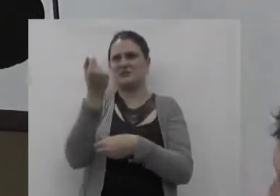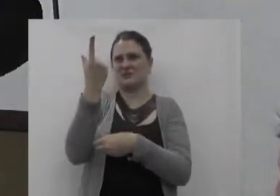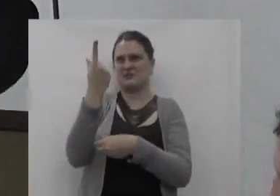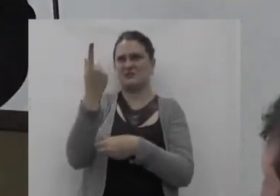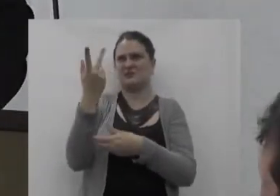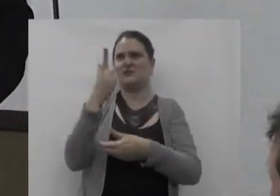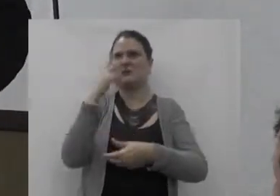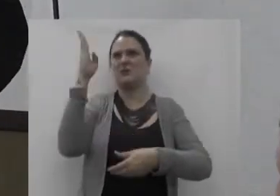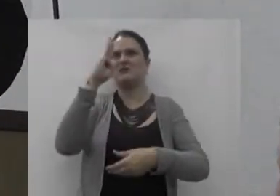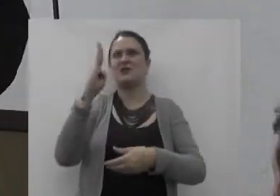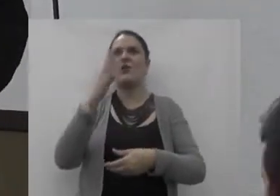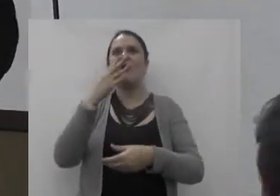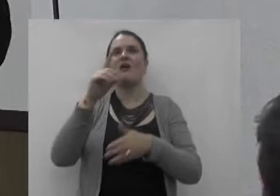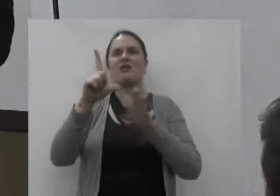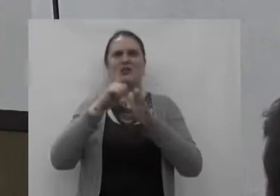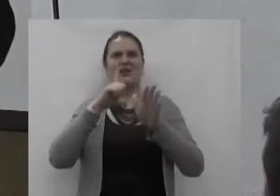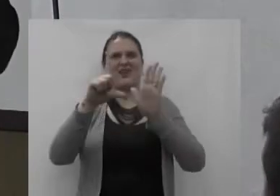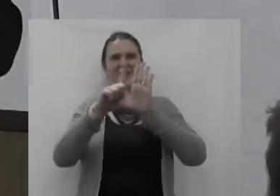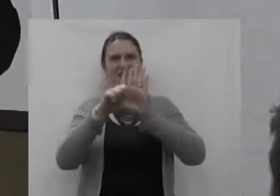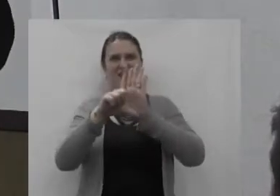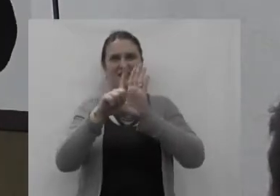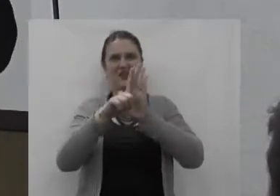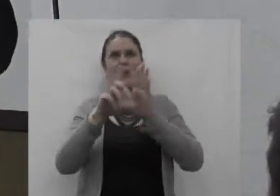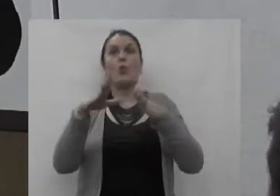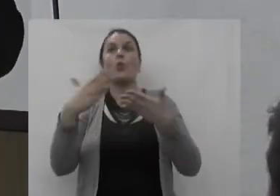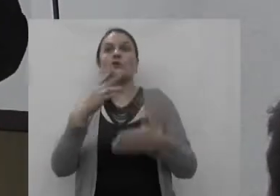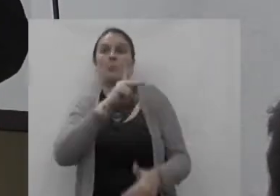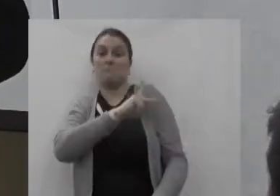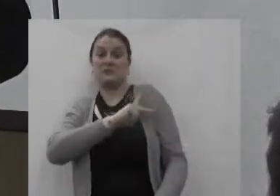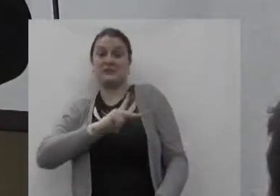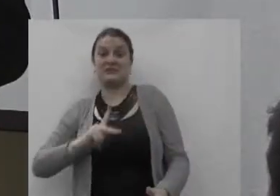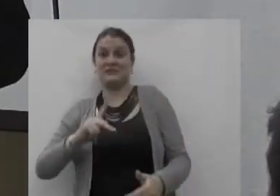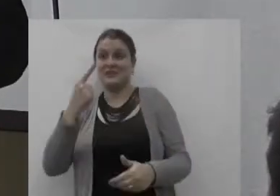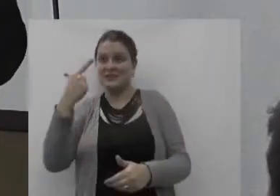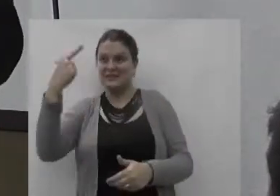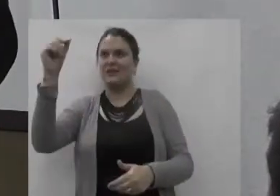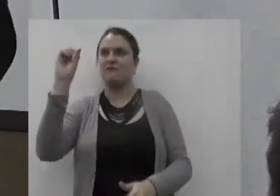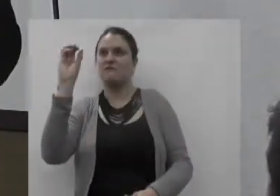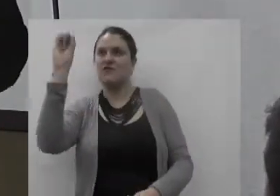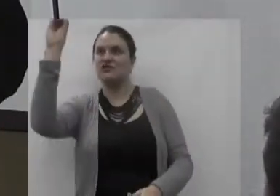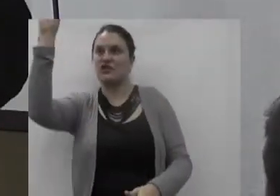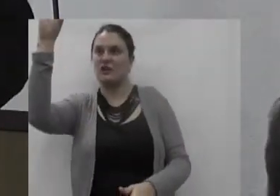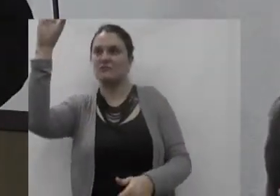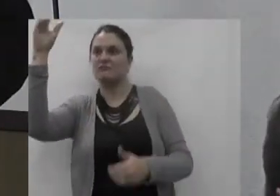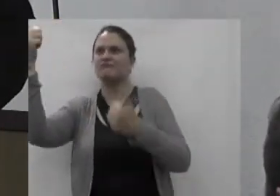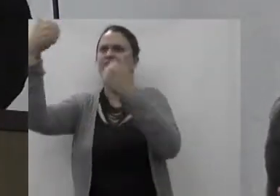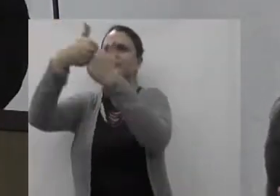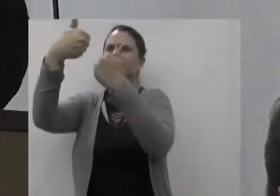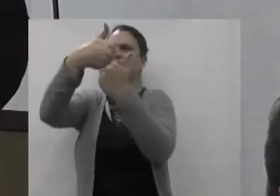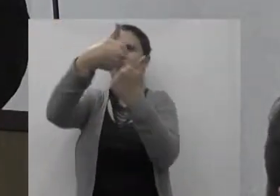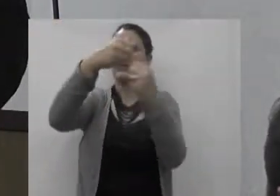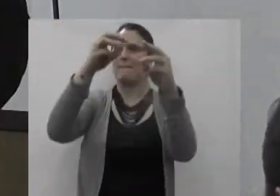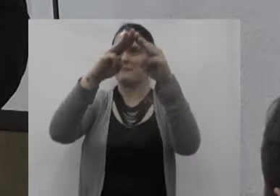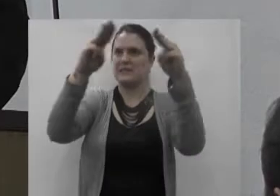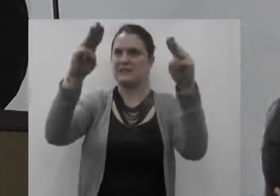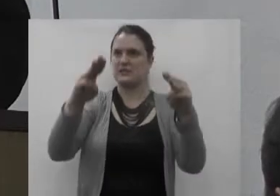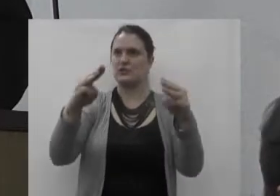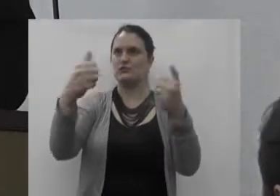esse Brasil? Uma lei que daí, quando o presidente tem que sair, os sucessores que poderiam